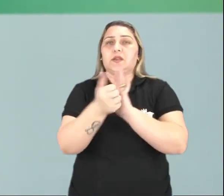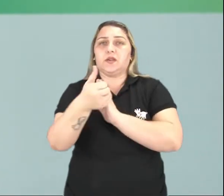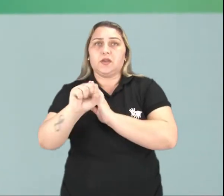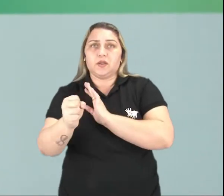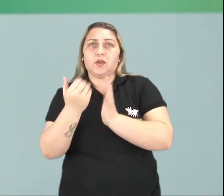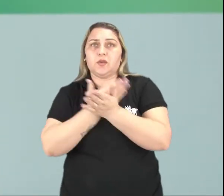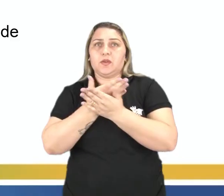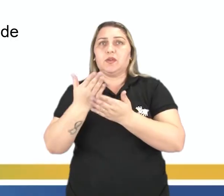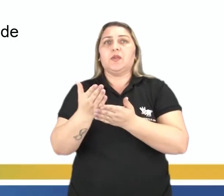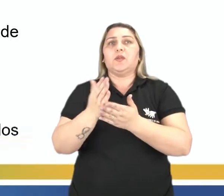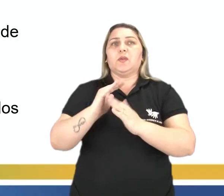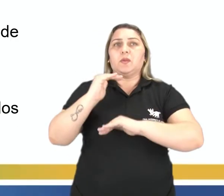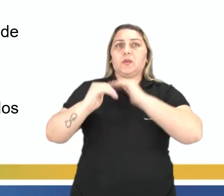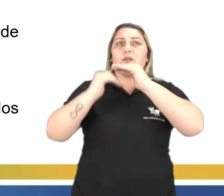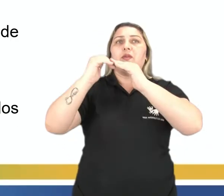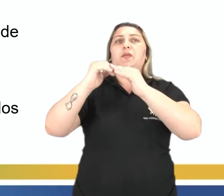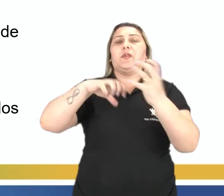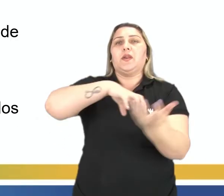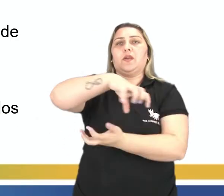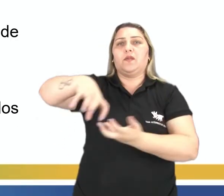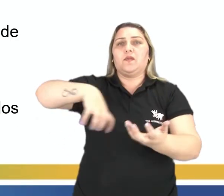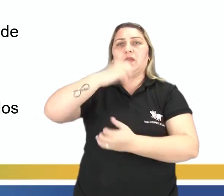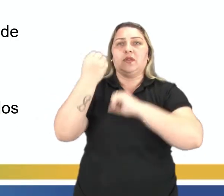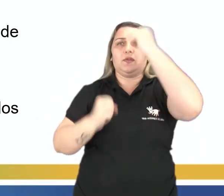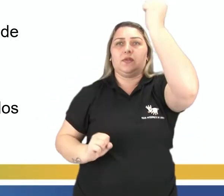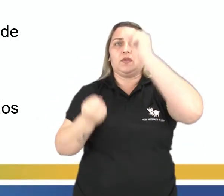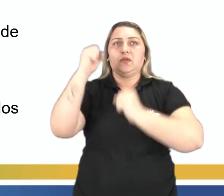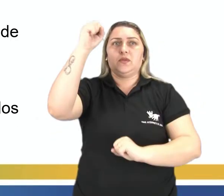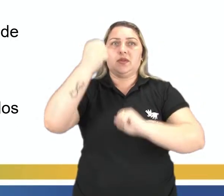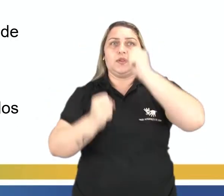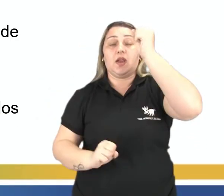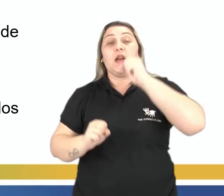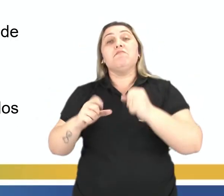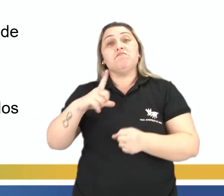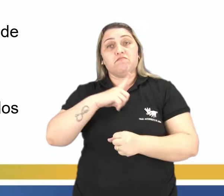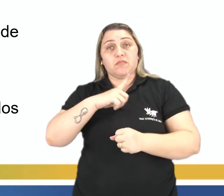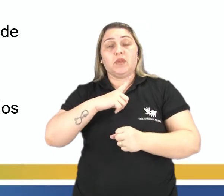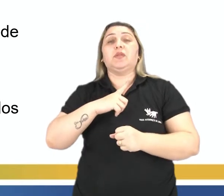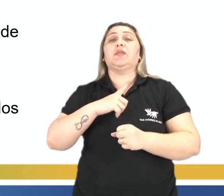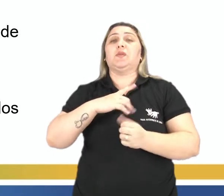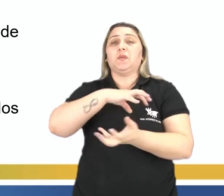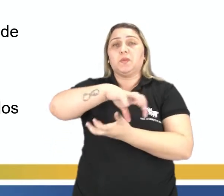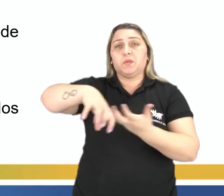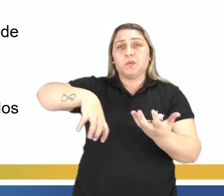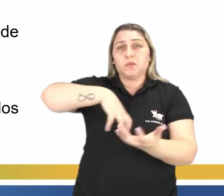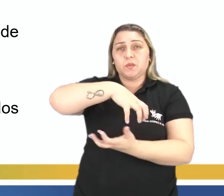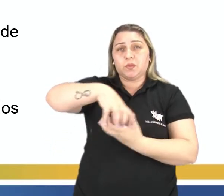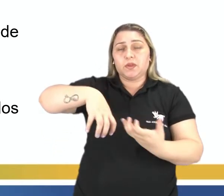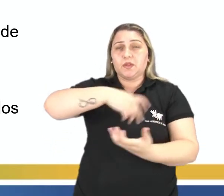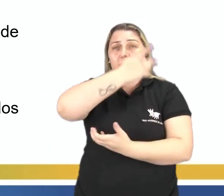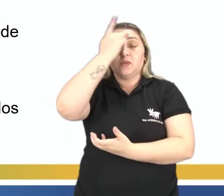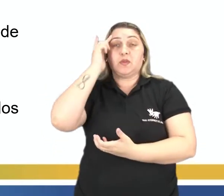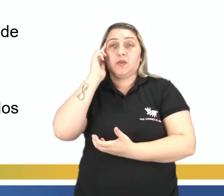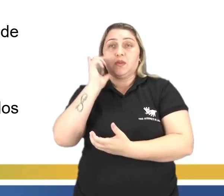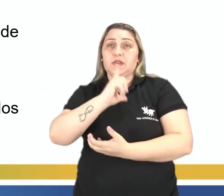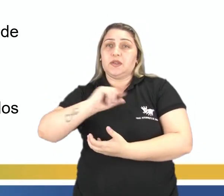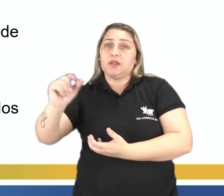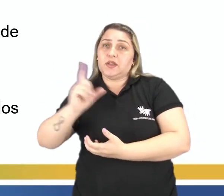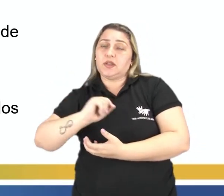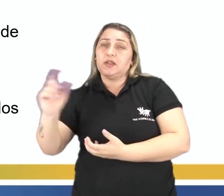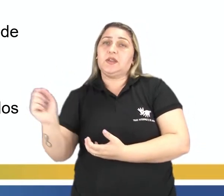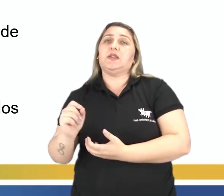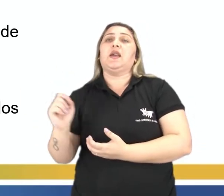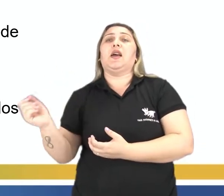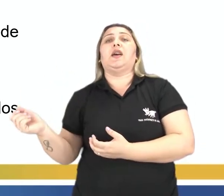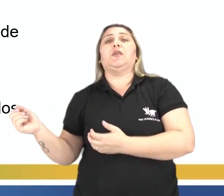havia iniciado o processo de revolução industrial, Então, isso houve um processo de intensificação das pessoas, saindo principalmente dos